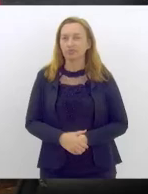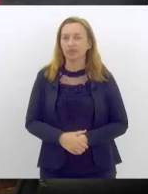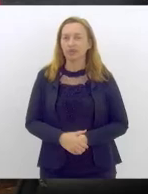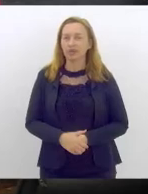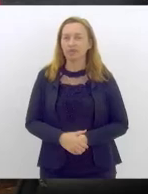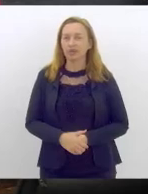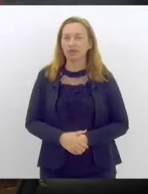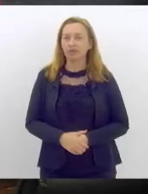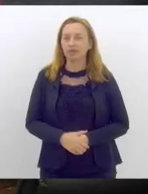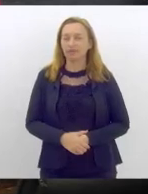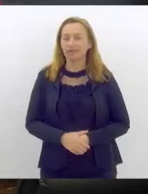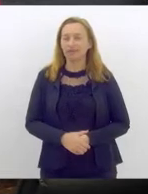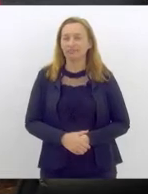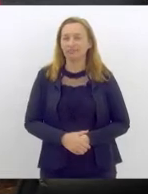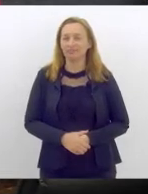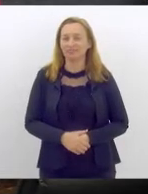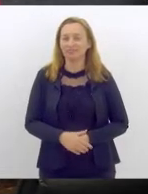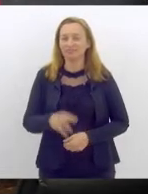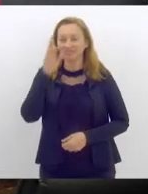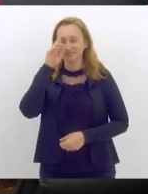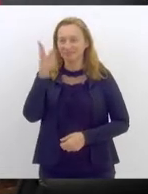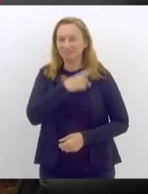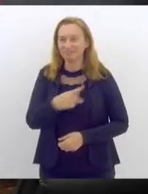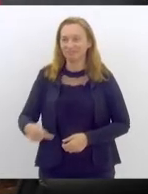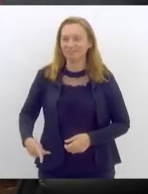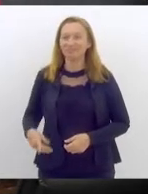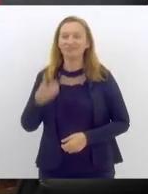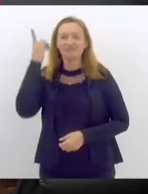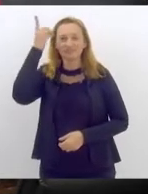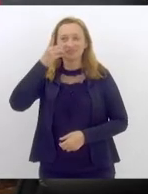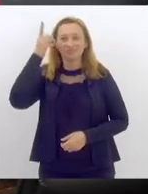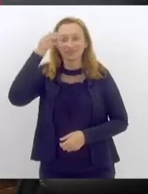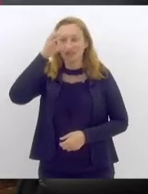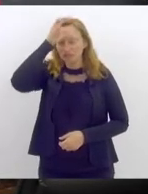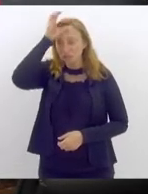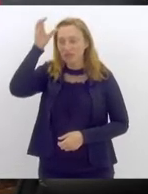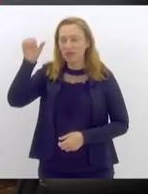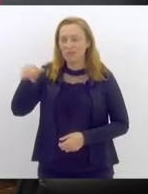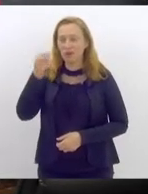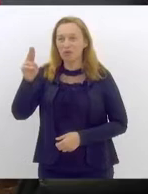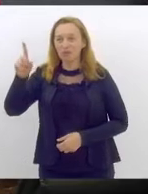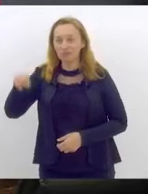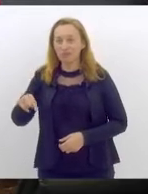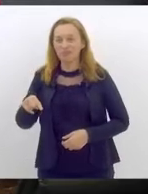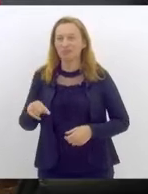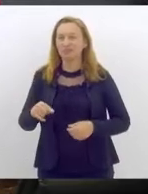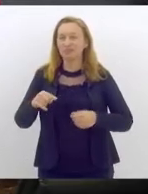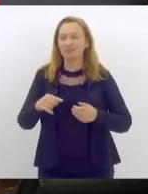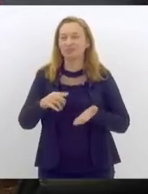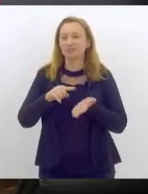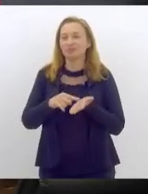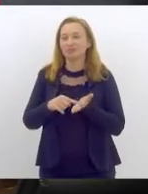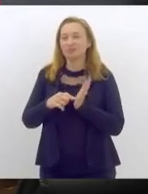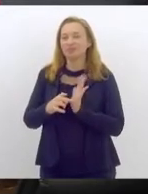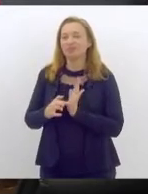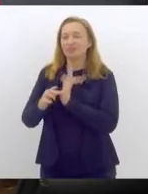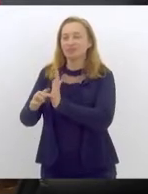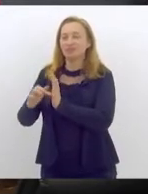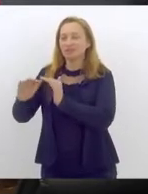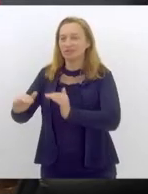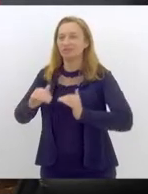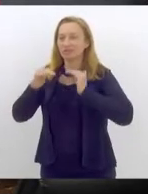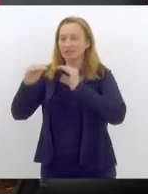senhora Presidente deputada tia Ju a ata reflete com exatidão